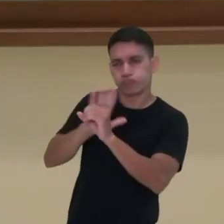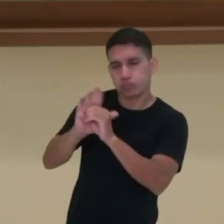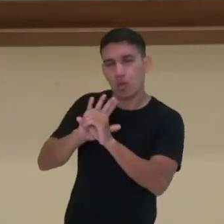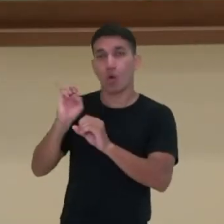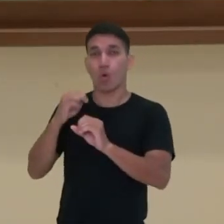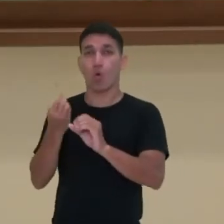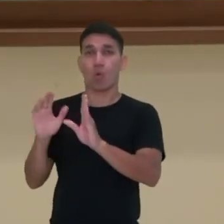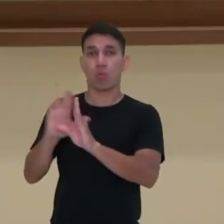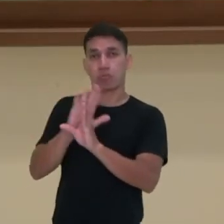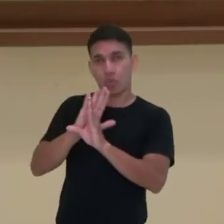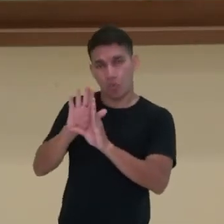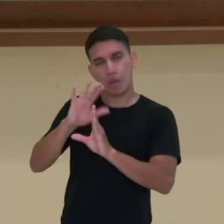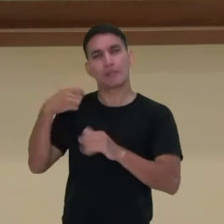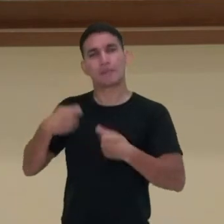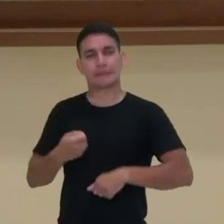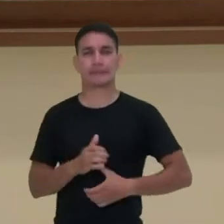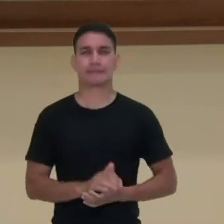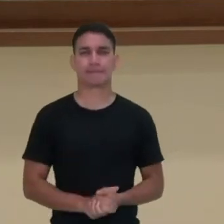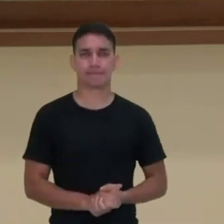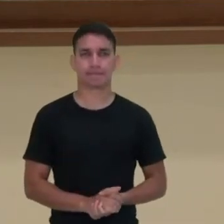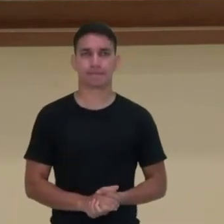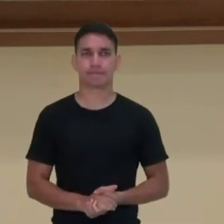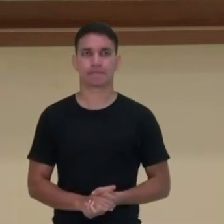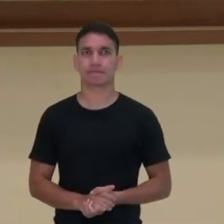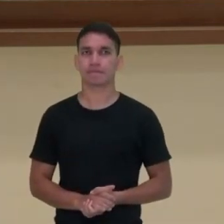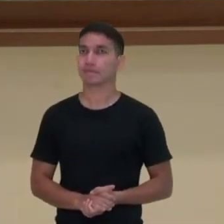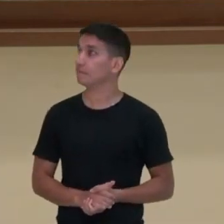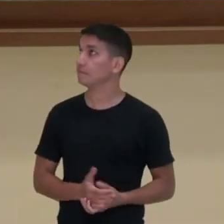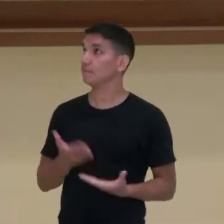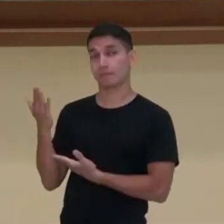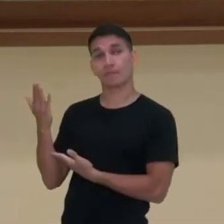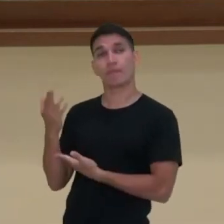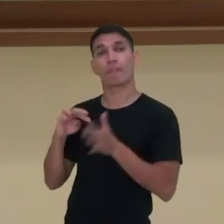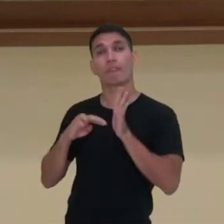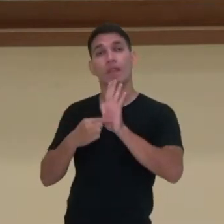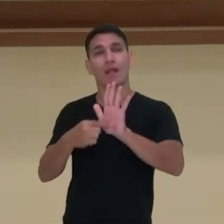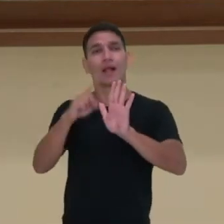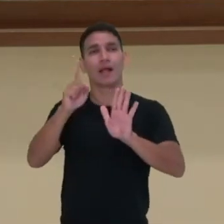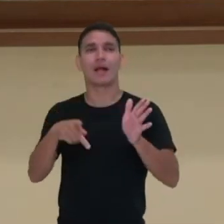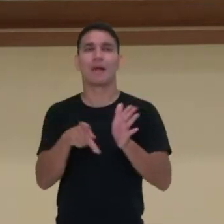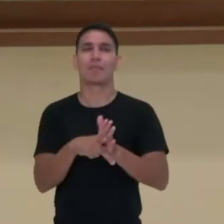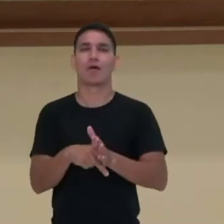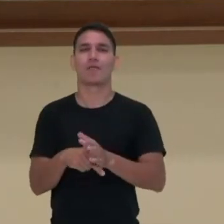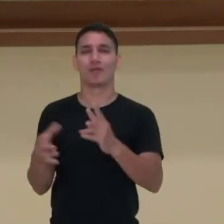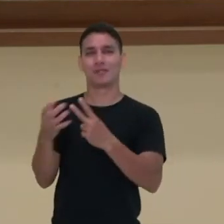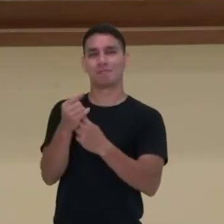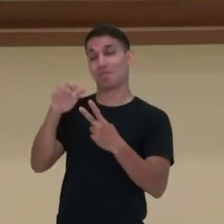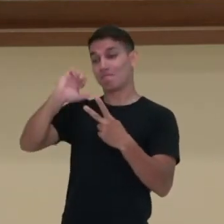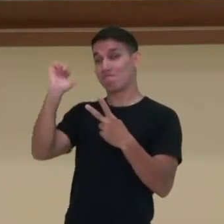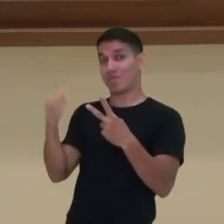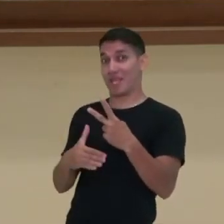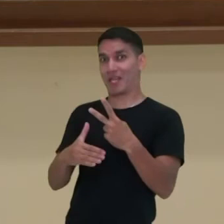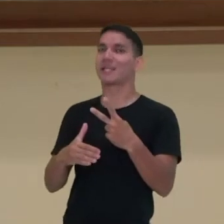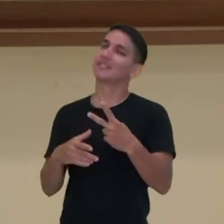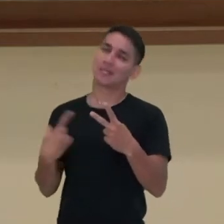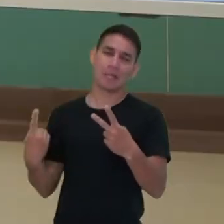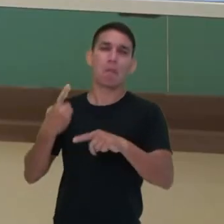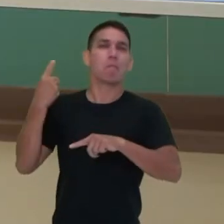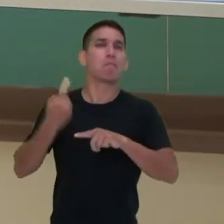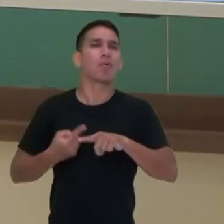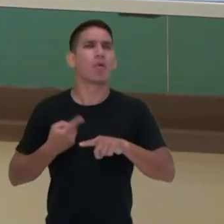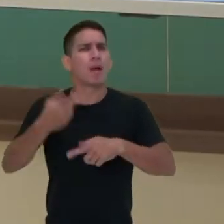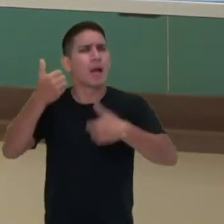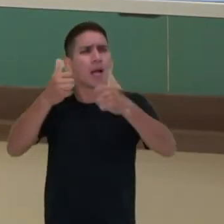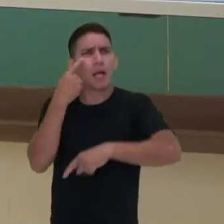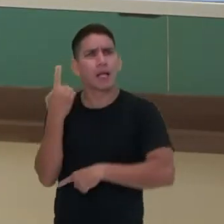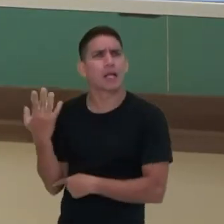preenchido através de uma cor. Então, beleza, gente. Nesse caso, é uma herança recessiva. Por quê? Então, por que que a gente